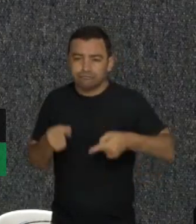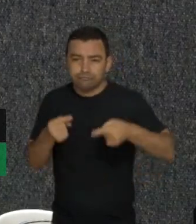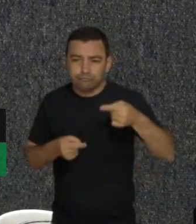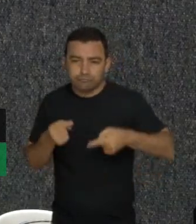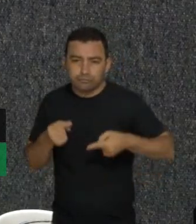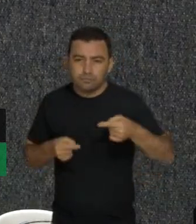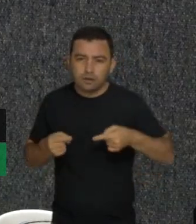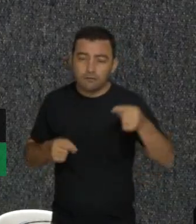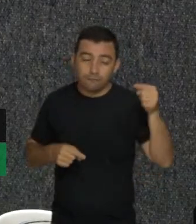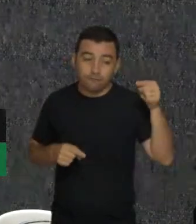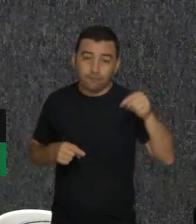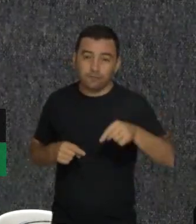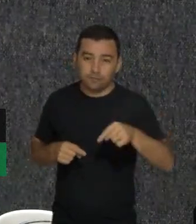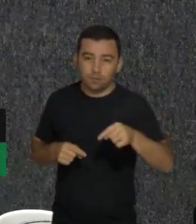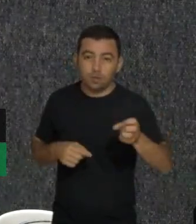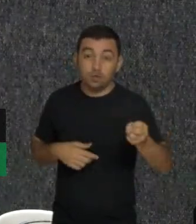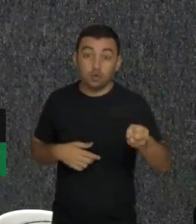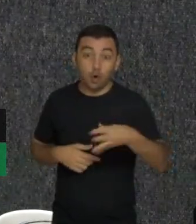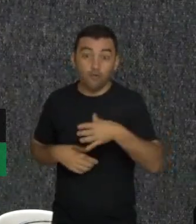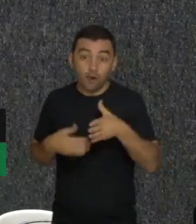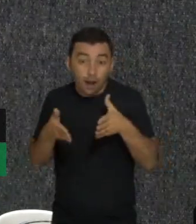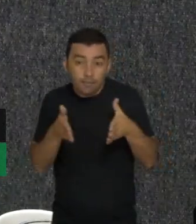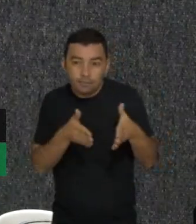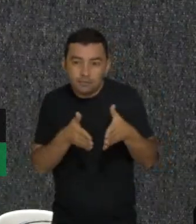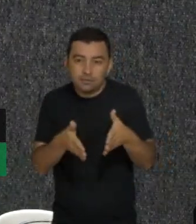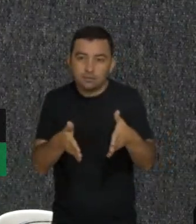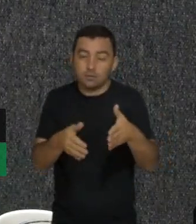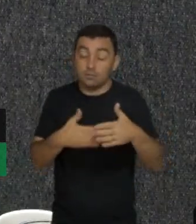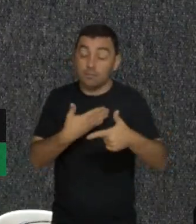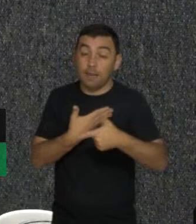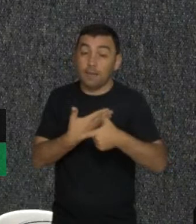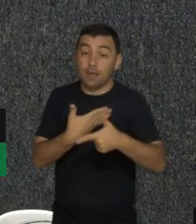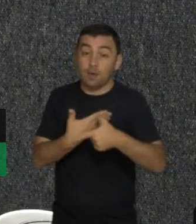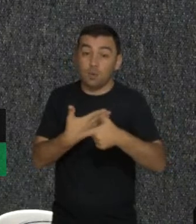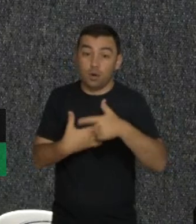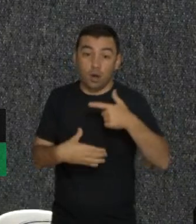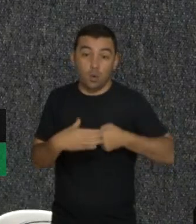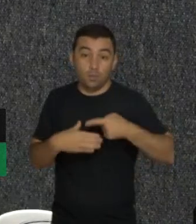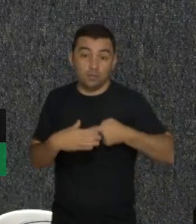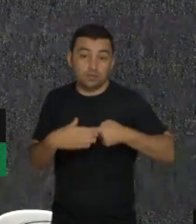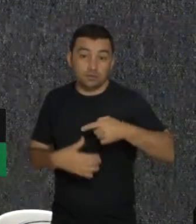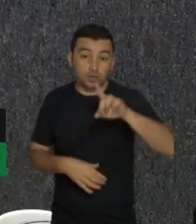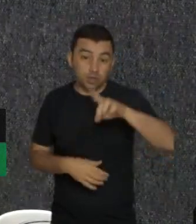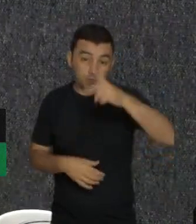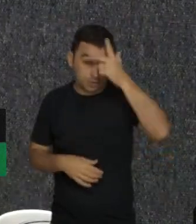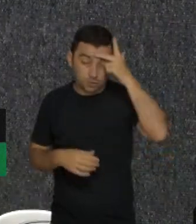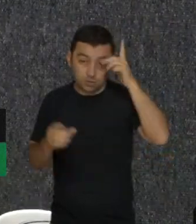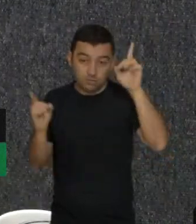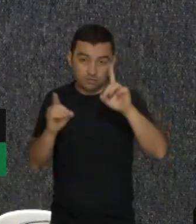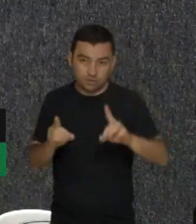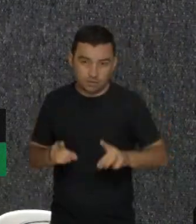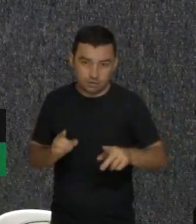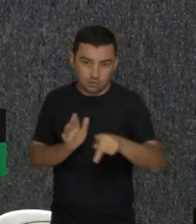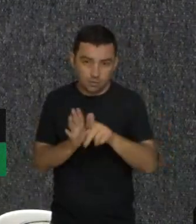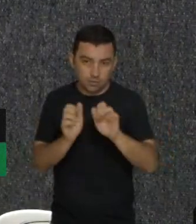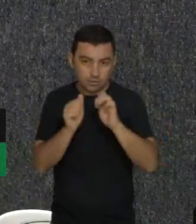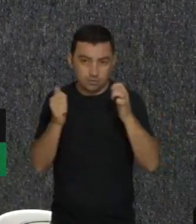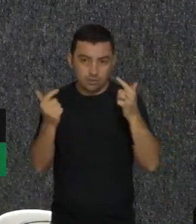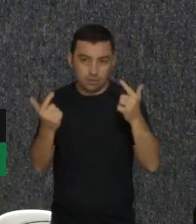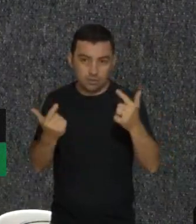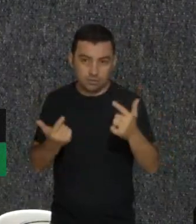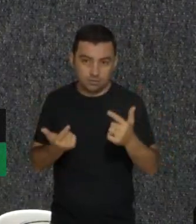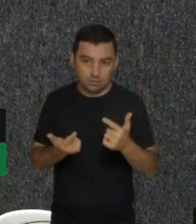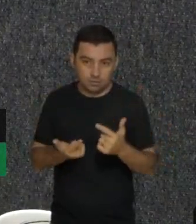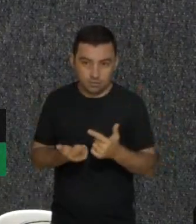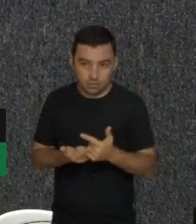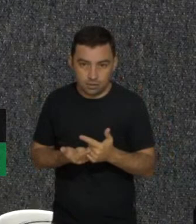trazer nova novos caminhos acredito que o papel que a comissão dos direitos da pessoa com deficiência da Assembleia tá fazendo